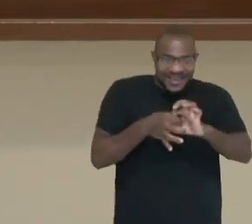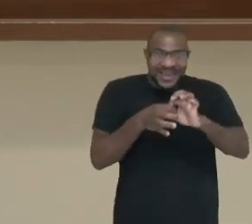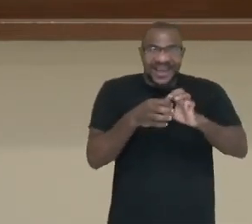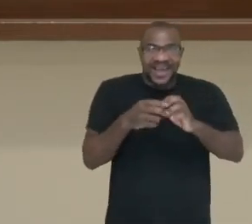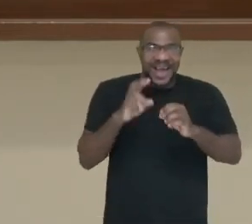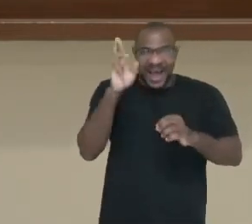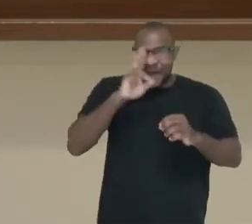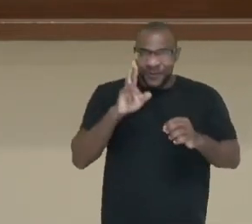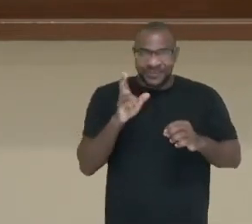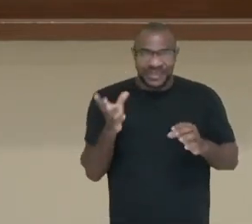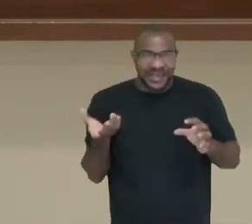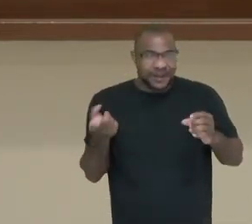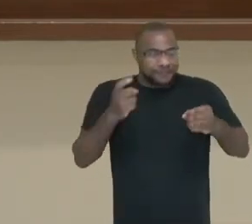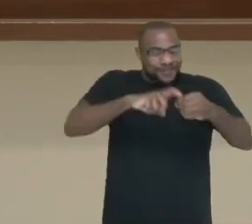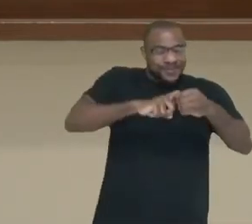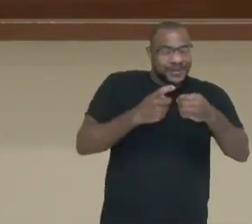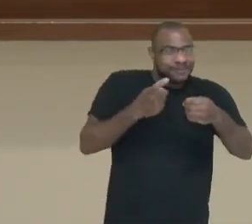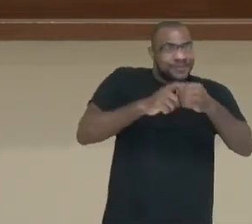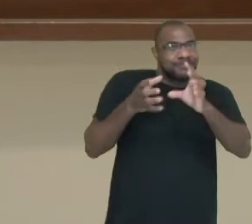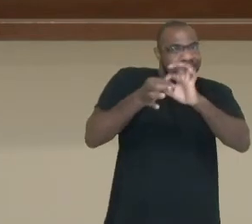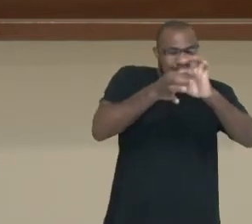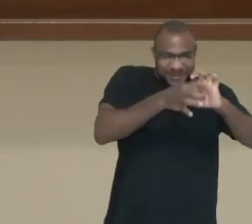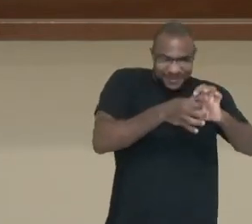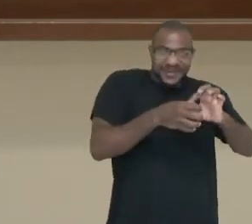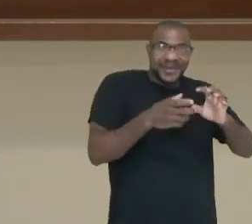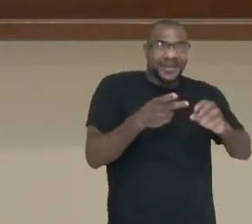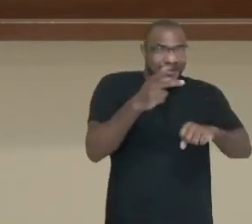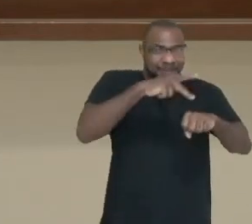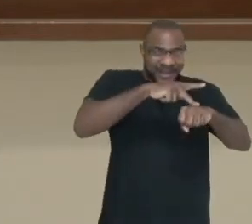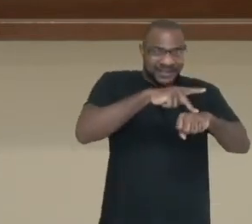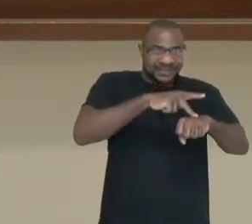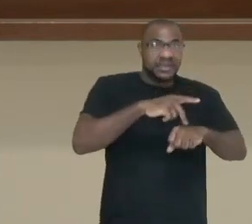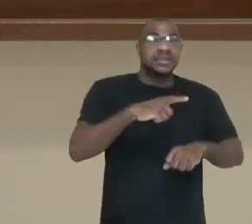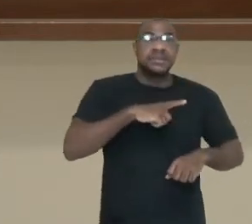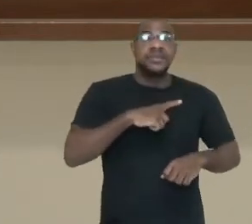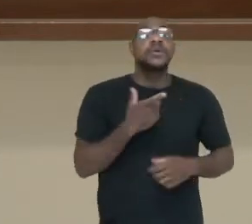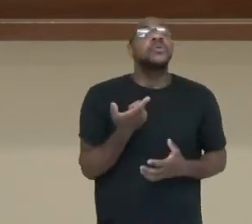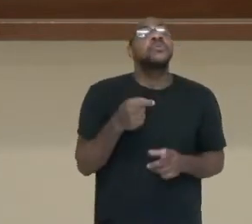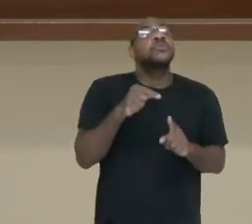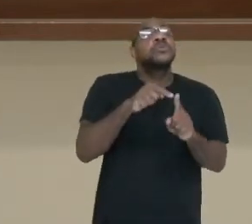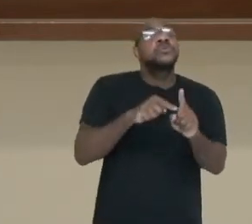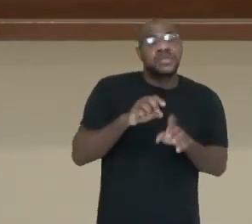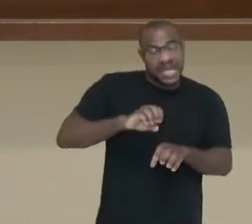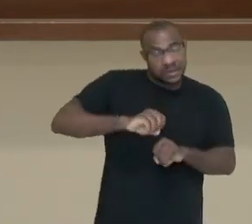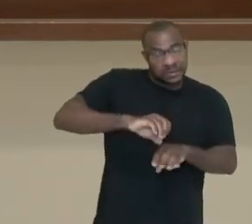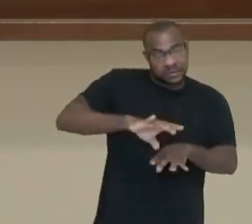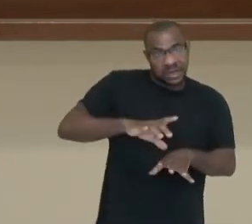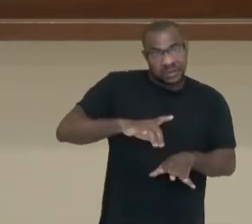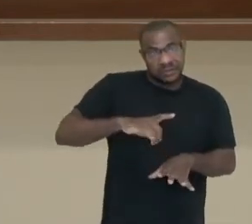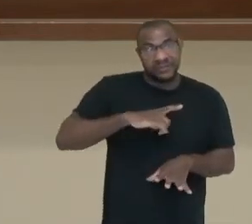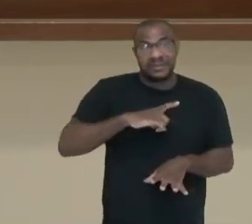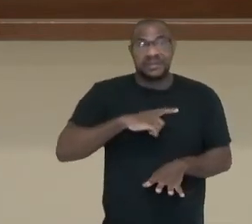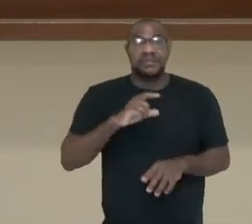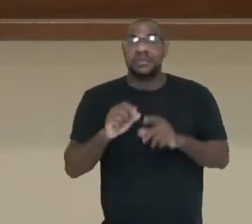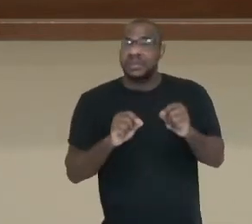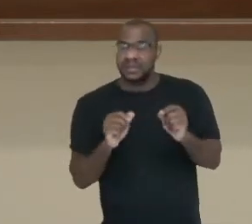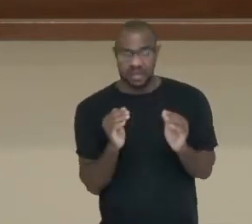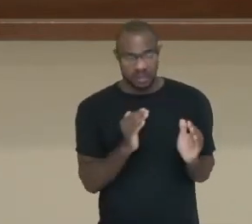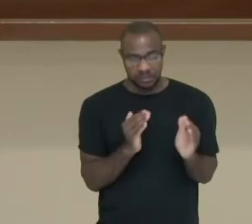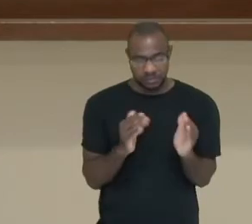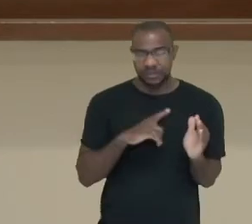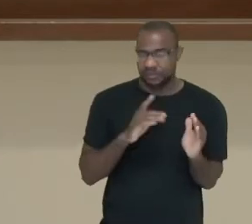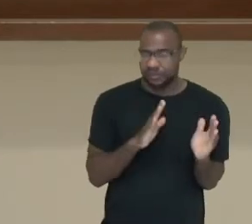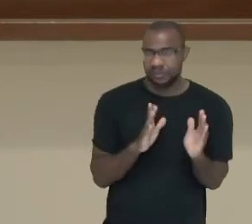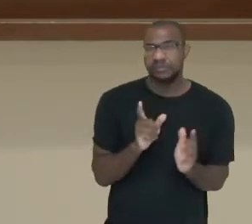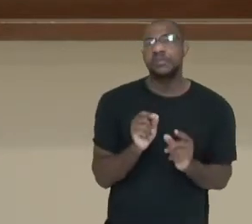situação de estímulo educacional. E um estímulo educacional que destacou pessoas, chegando em algumas épocas a atingir